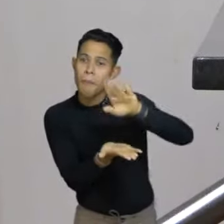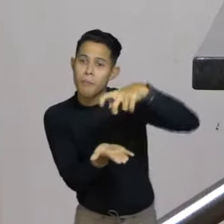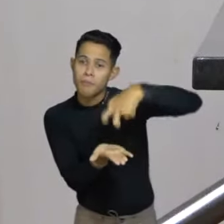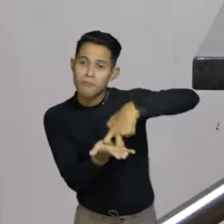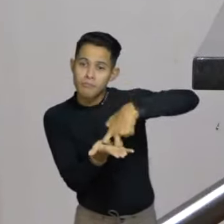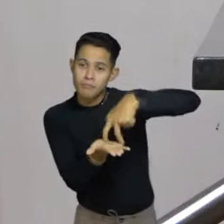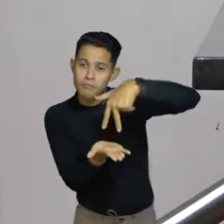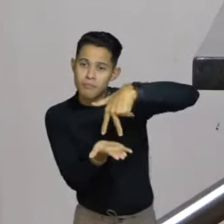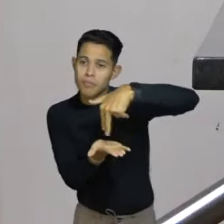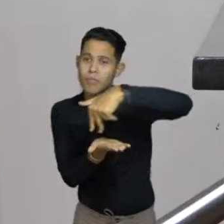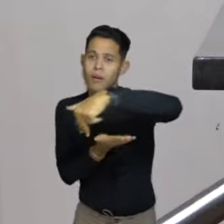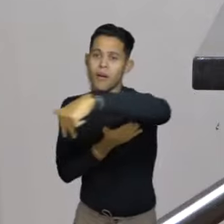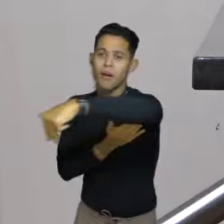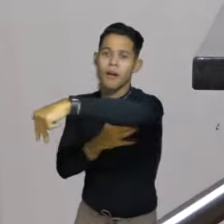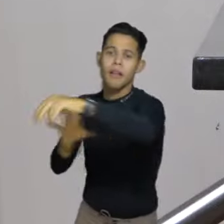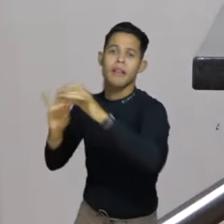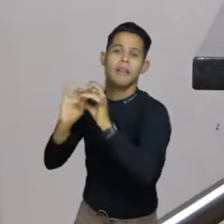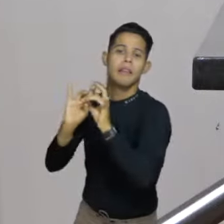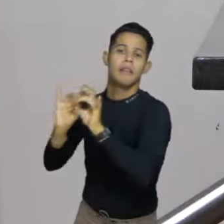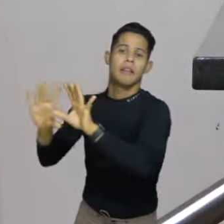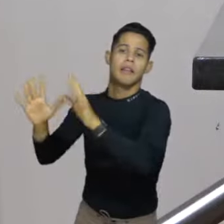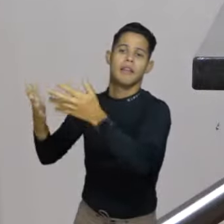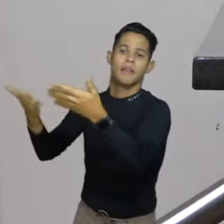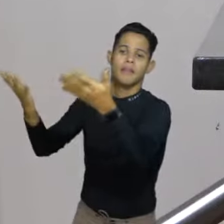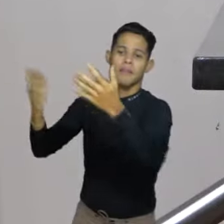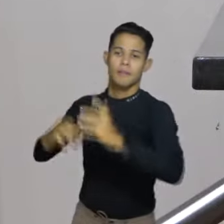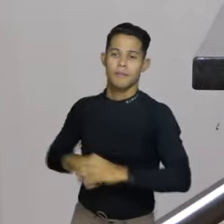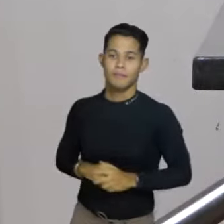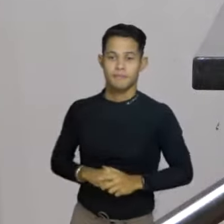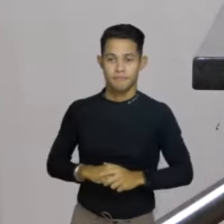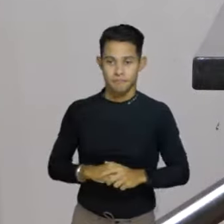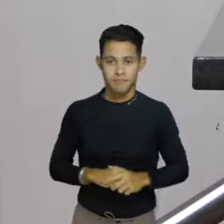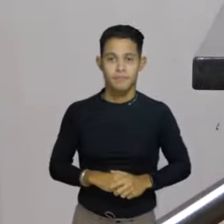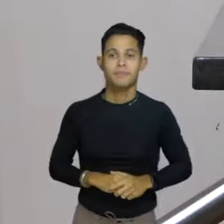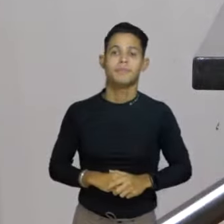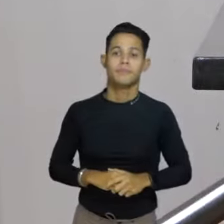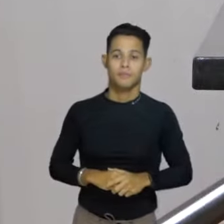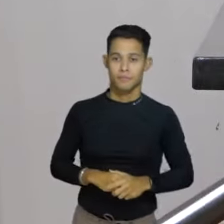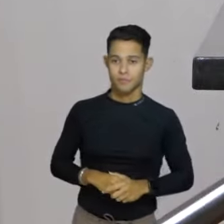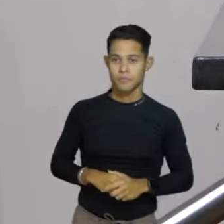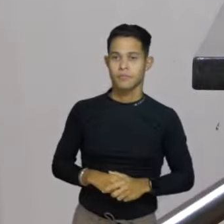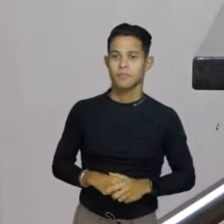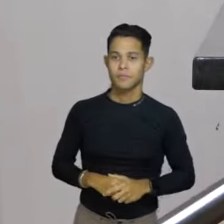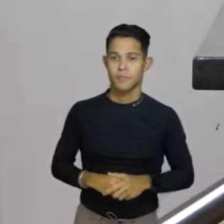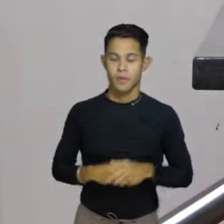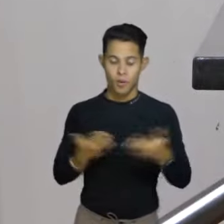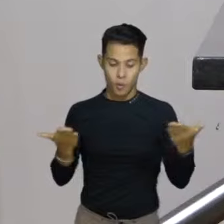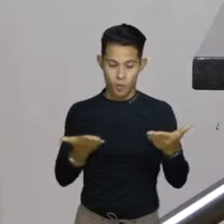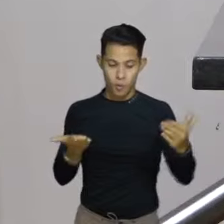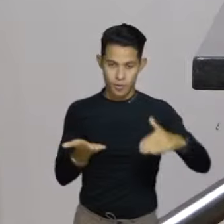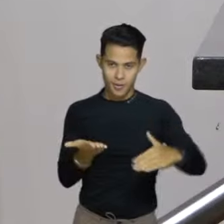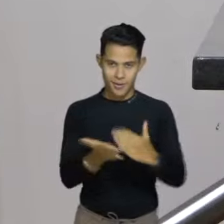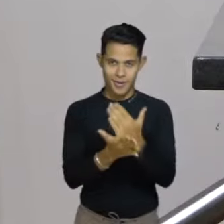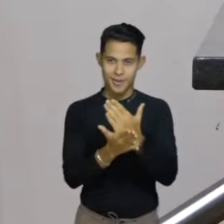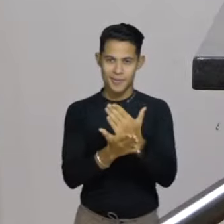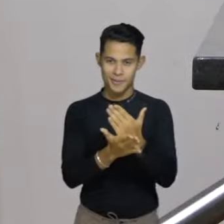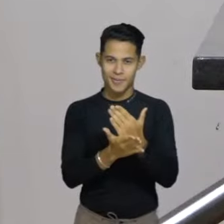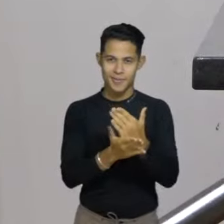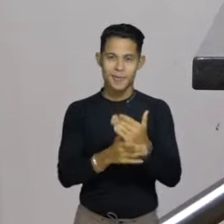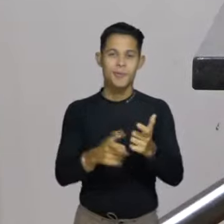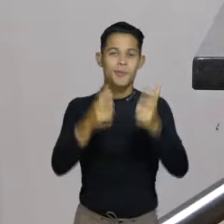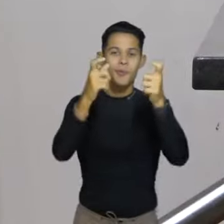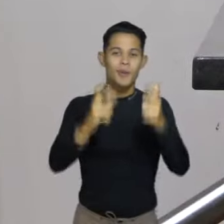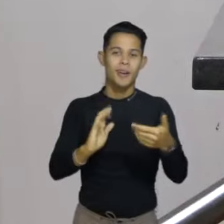em liberdade Menos mal que hoje foi né aprovado no senado uma medida na comissão de